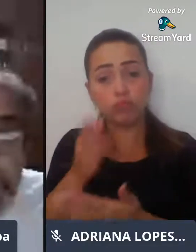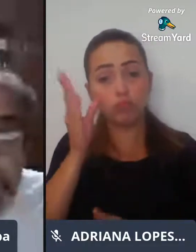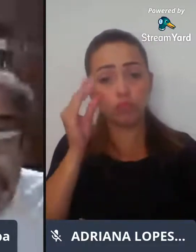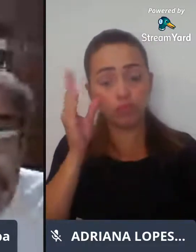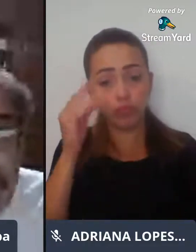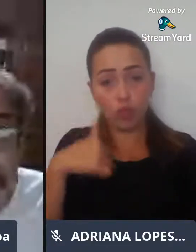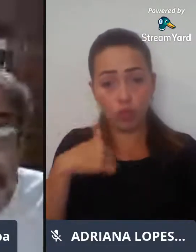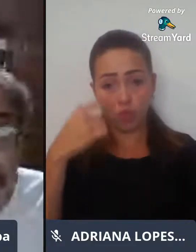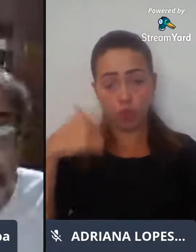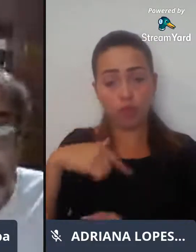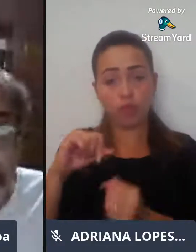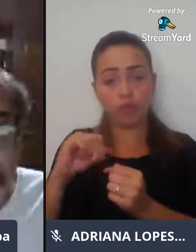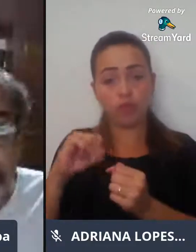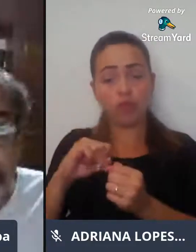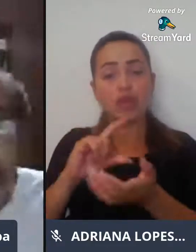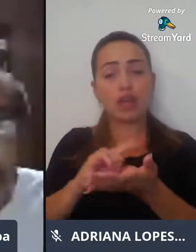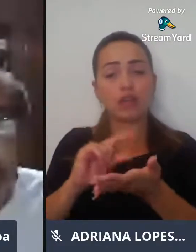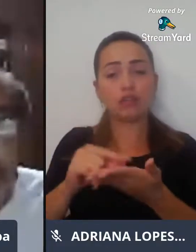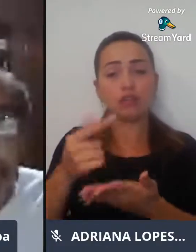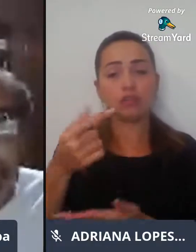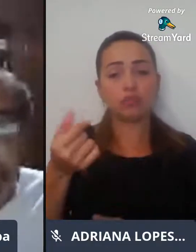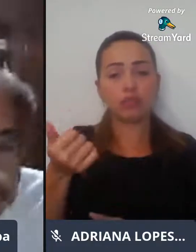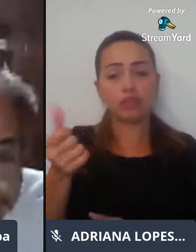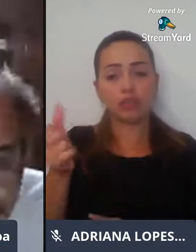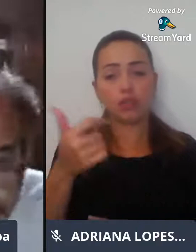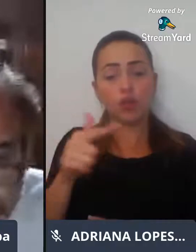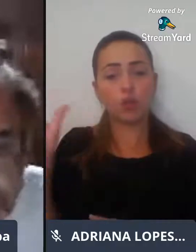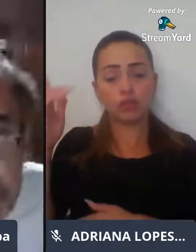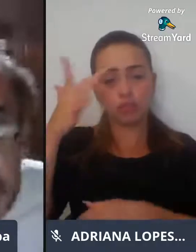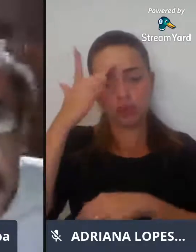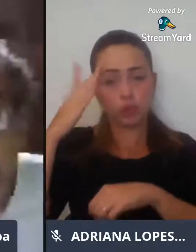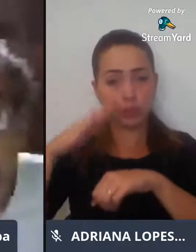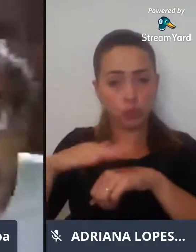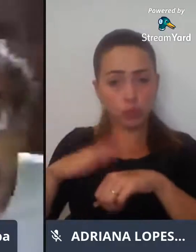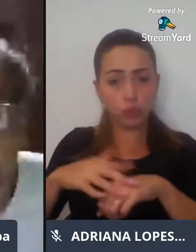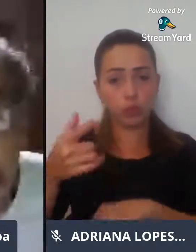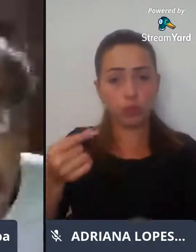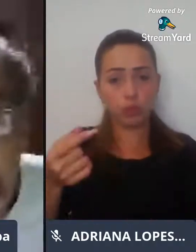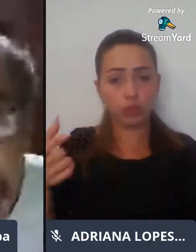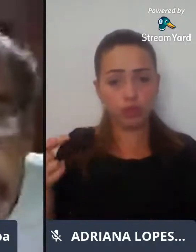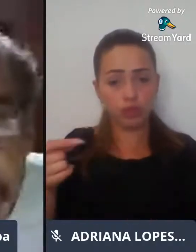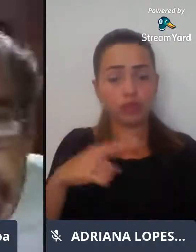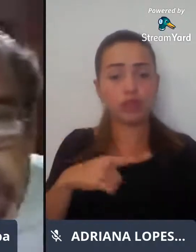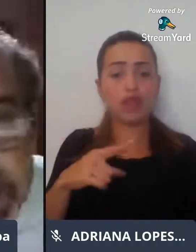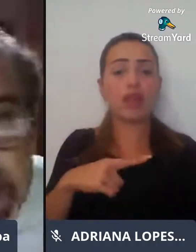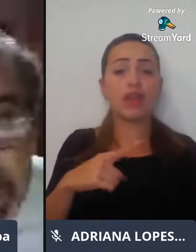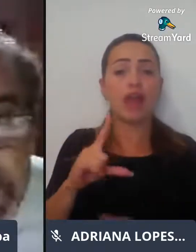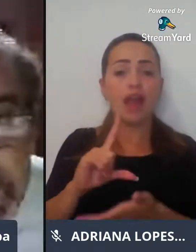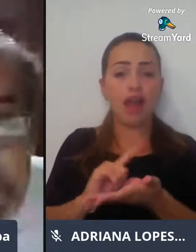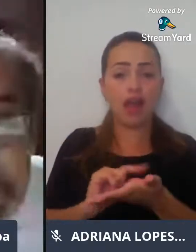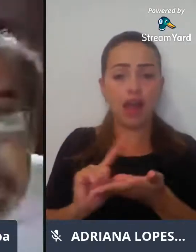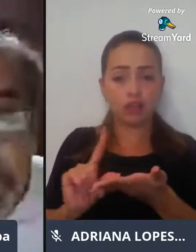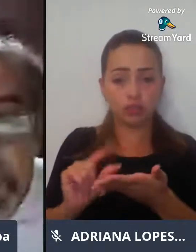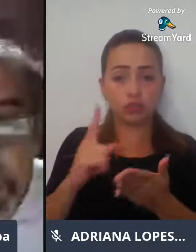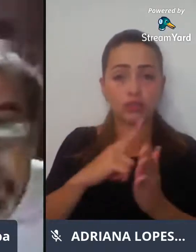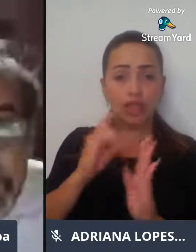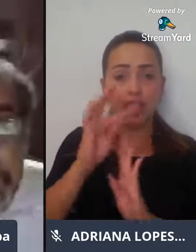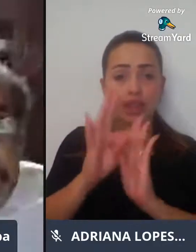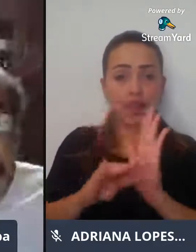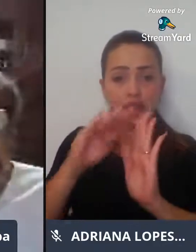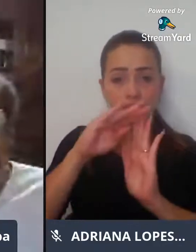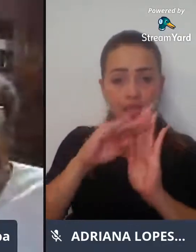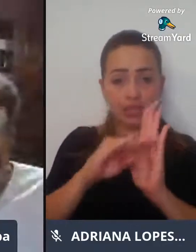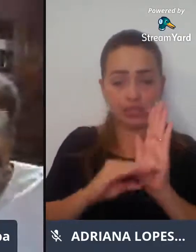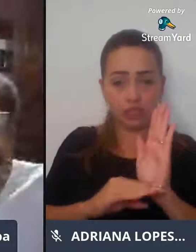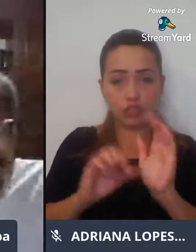por mim em 2016, o outro pelo Johan Egelbrecht, agora em 2020, são um editorial e um artigo, está nessa lista do